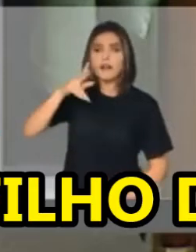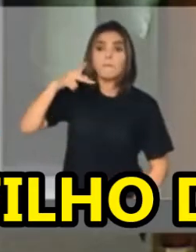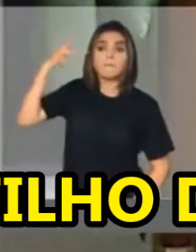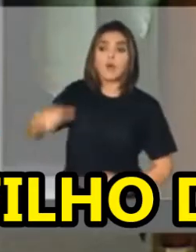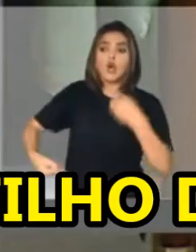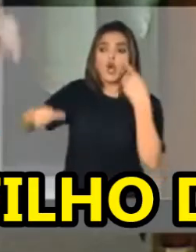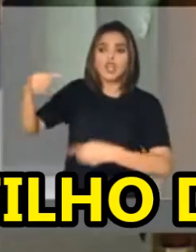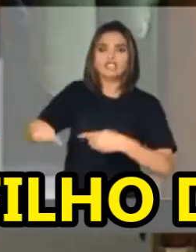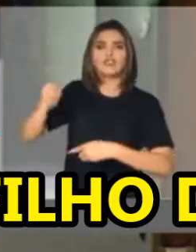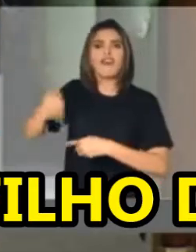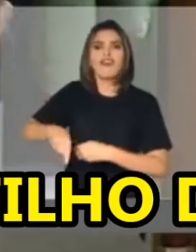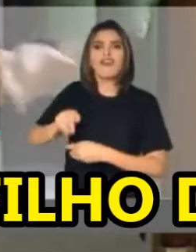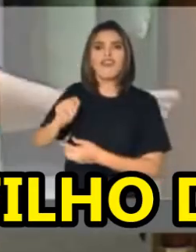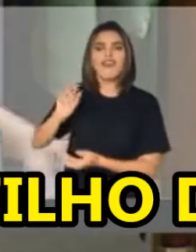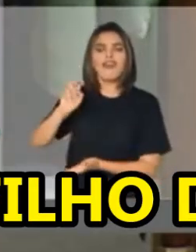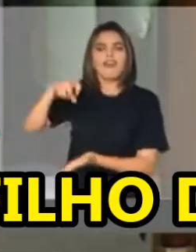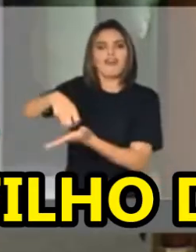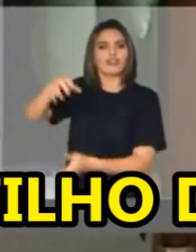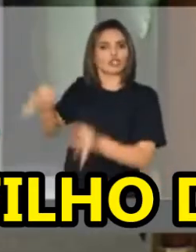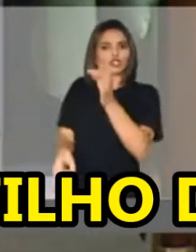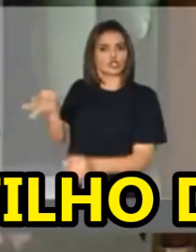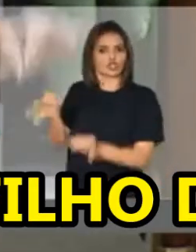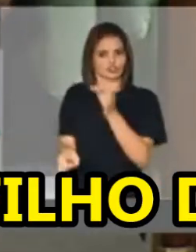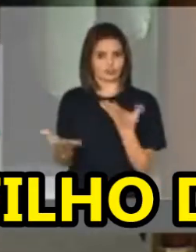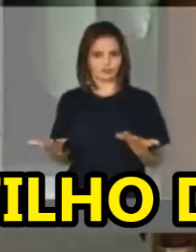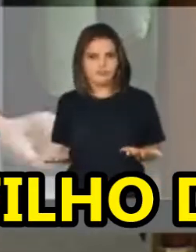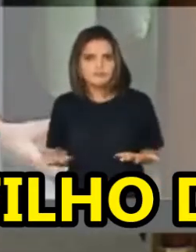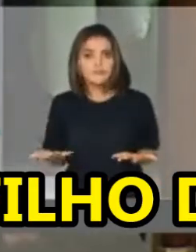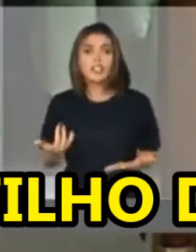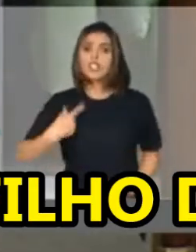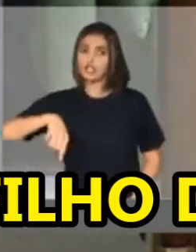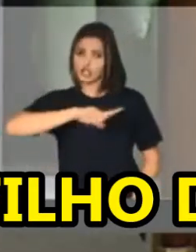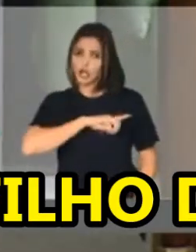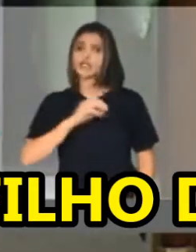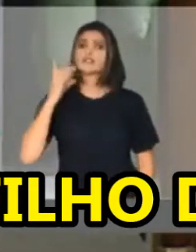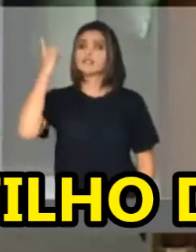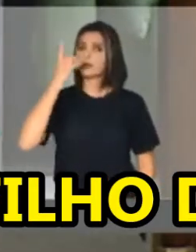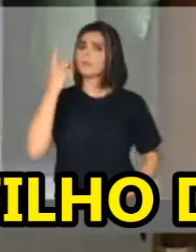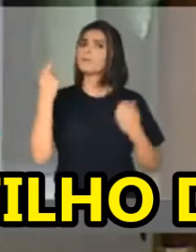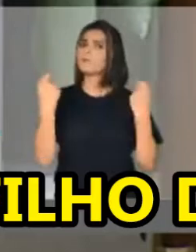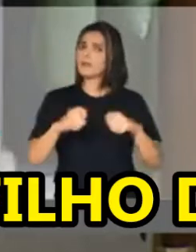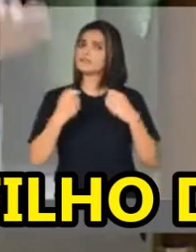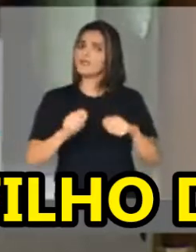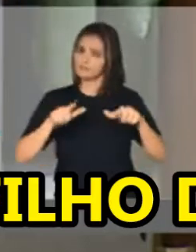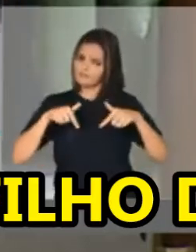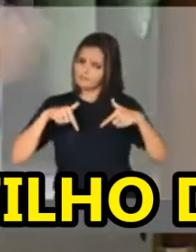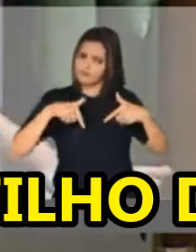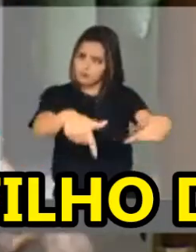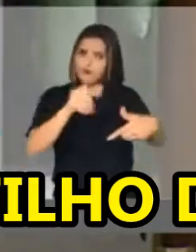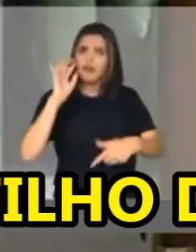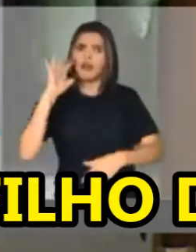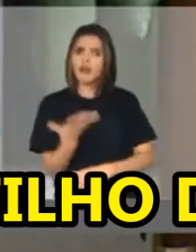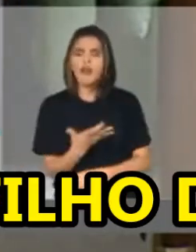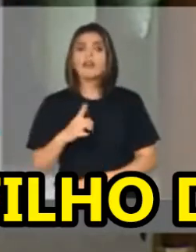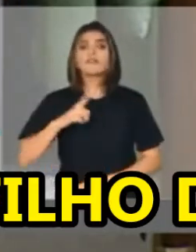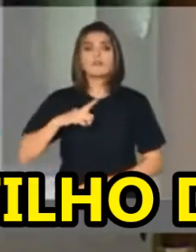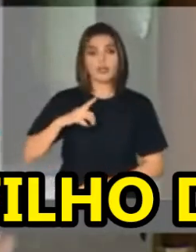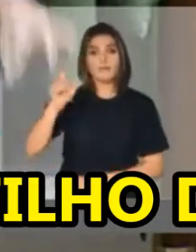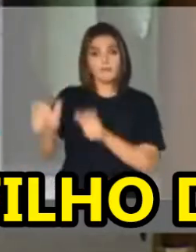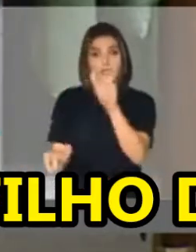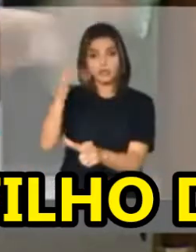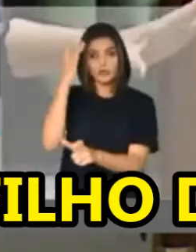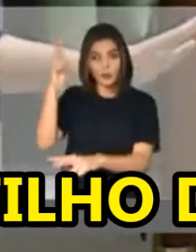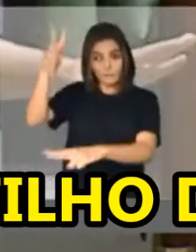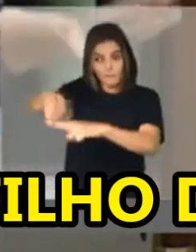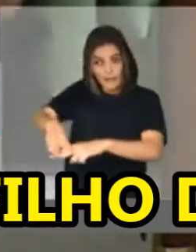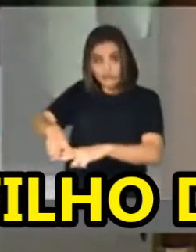brasileira, que esta casa, este parlamento, precisa reagir. Nós temos presos sem provas